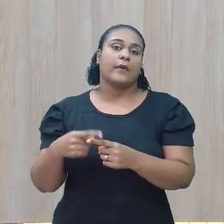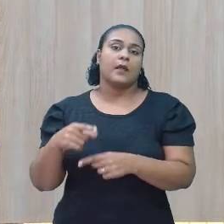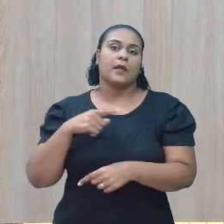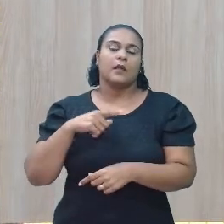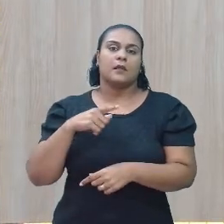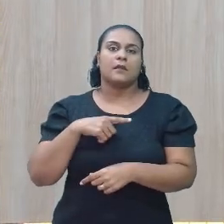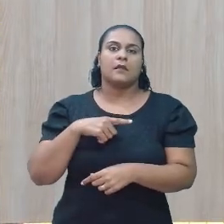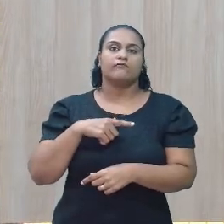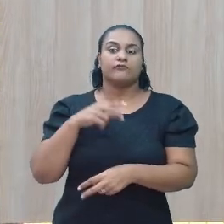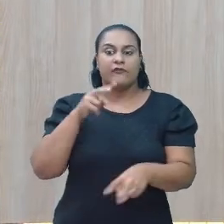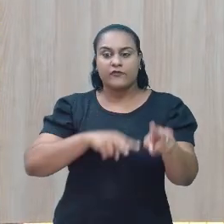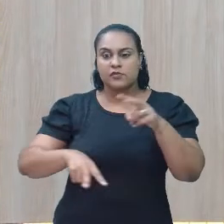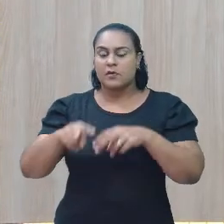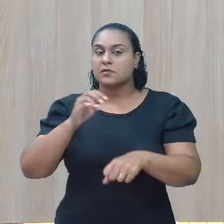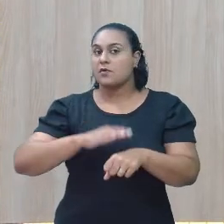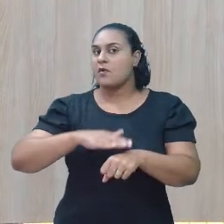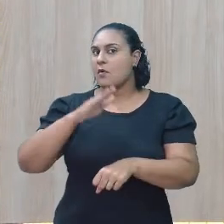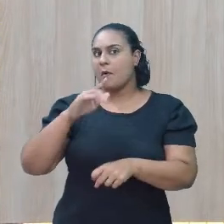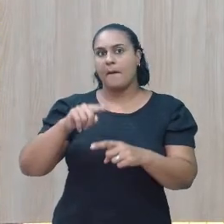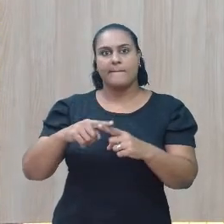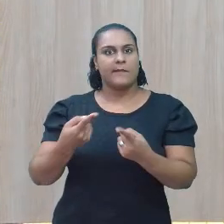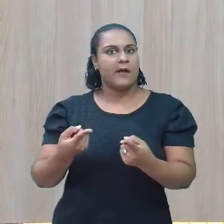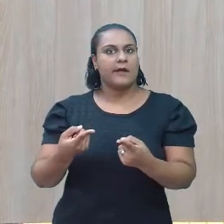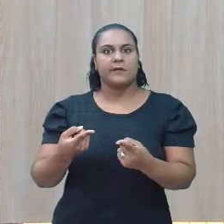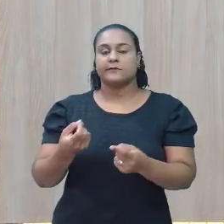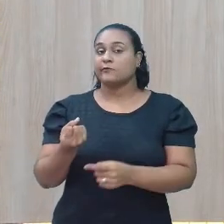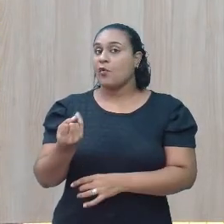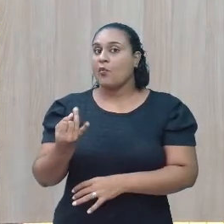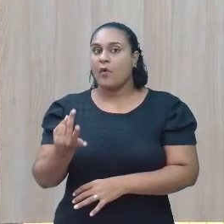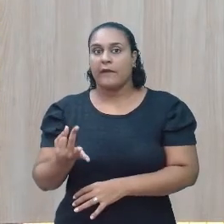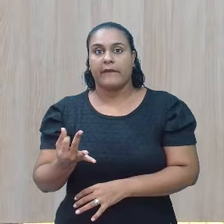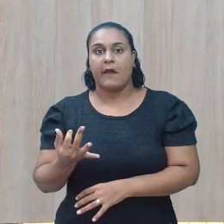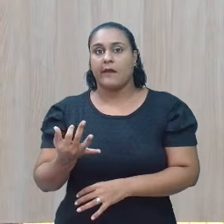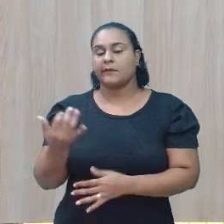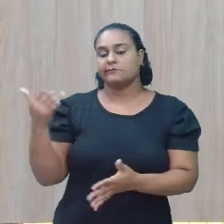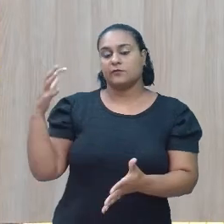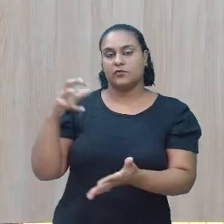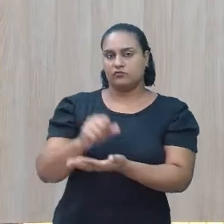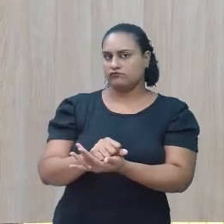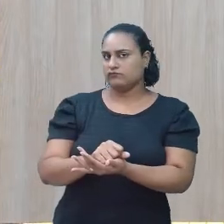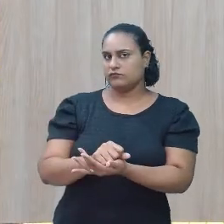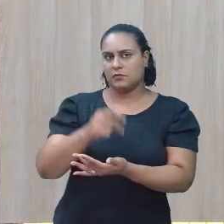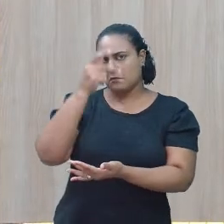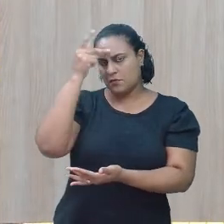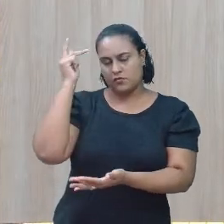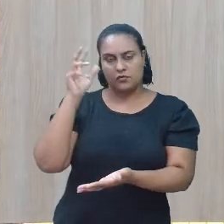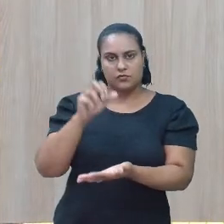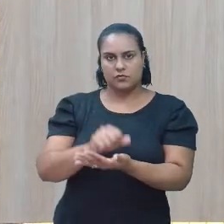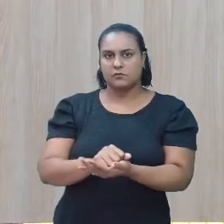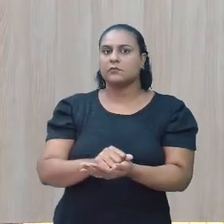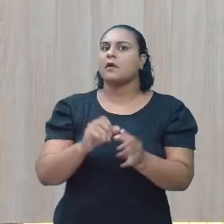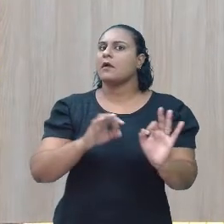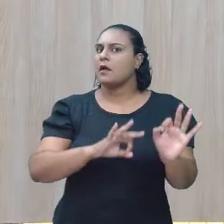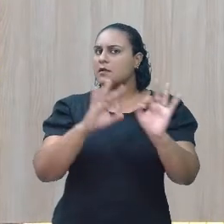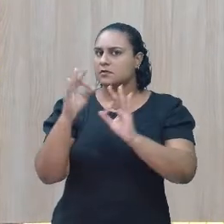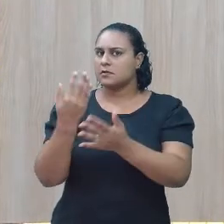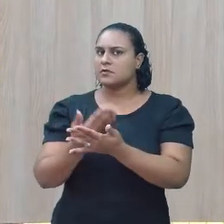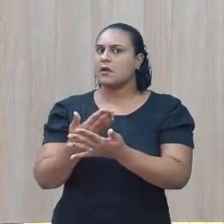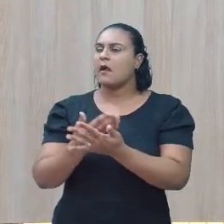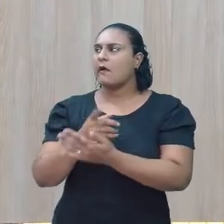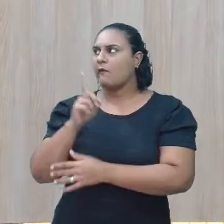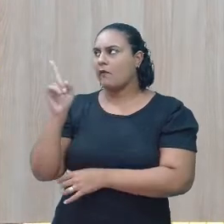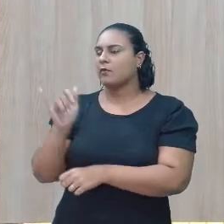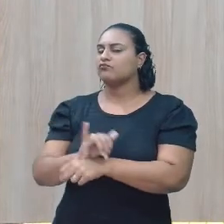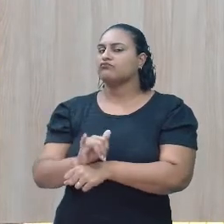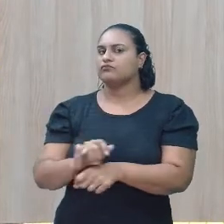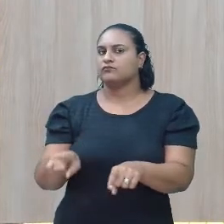visualizações, mas ainda não é a mesma quantidade de inscritos, tá certo? Então se inscreve lá, acompanha as nossas aulas por lá também,